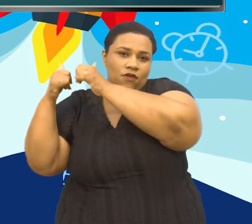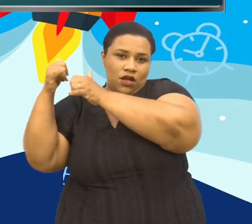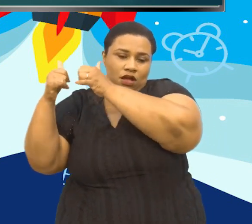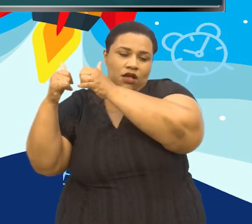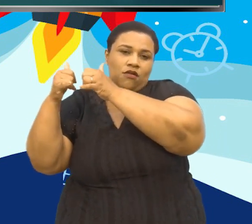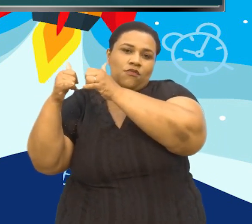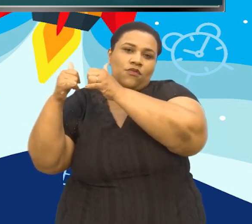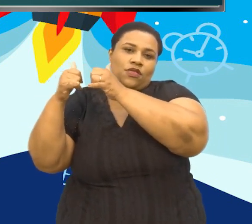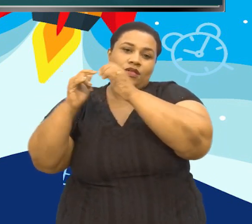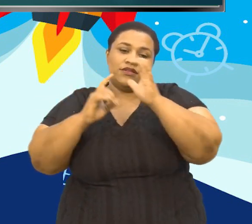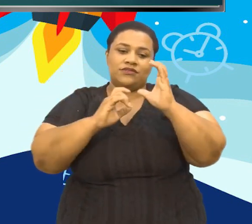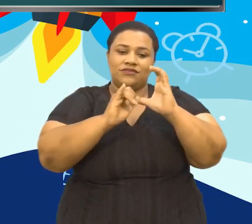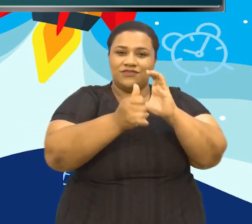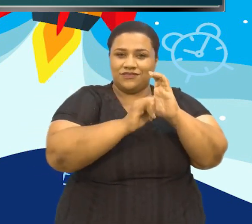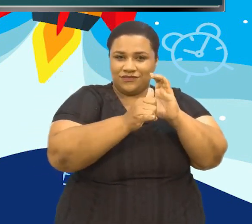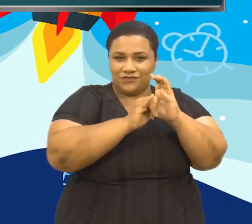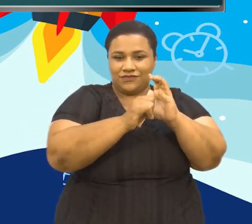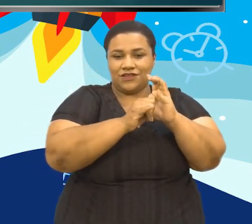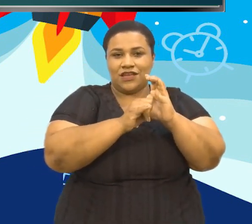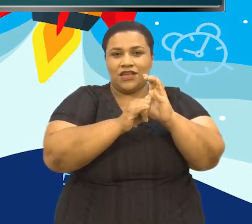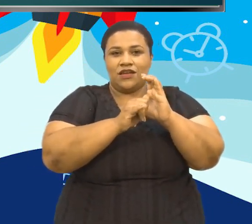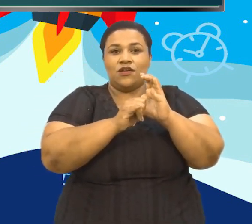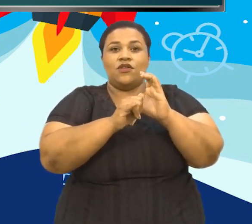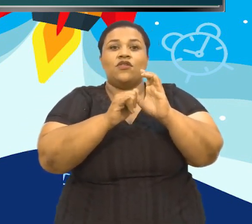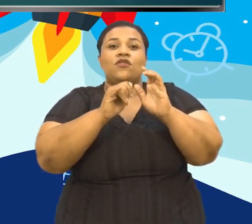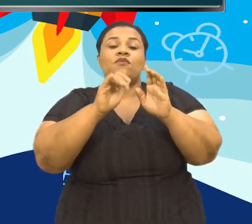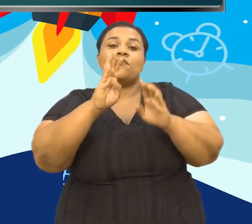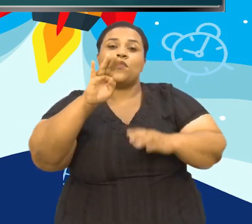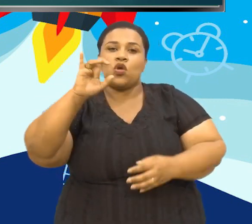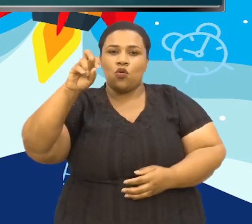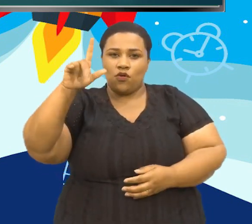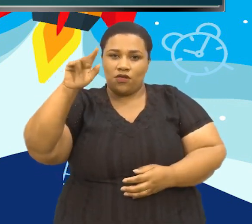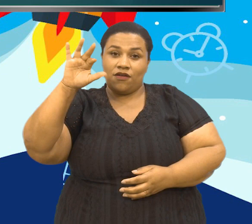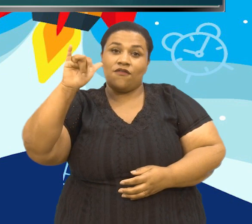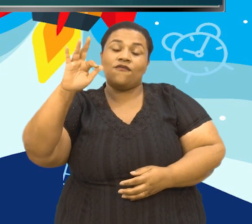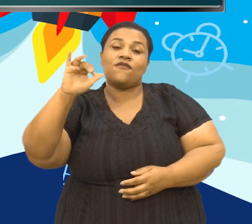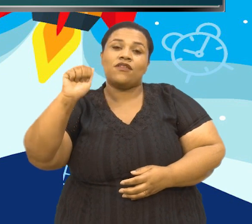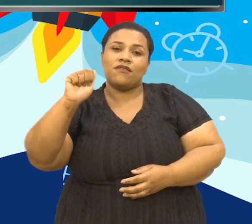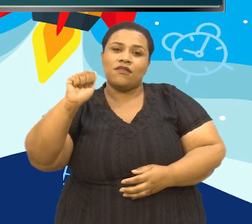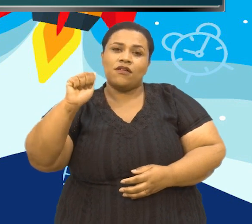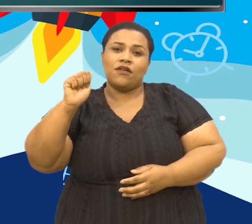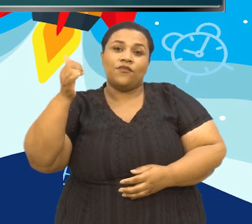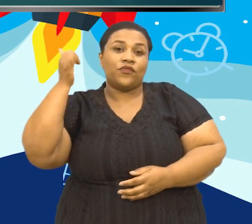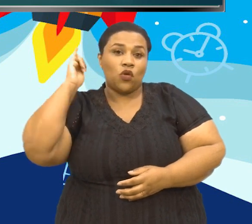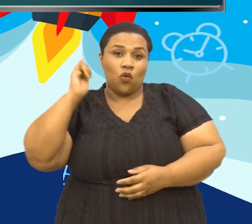fábula, lendas, biografia, contos de fada,